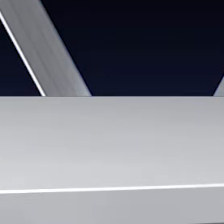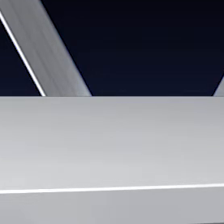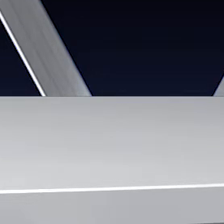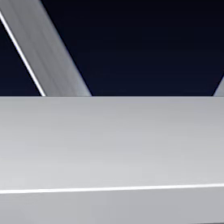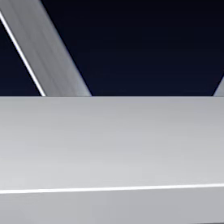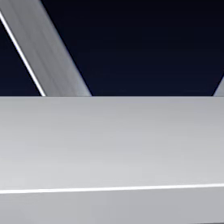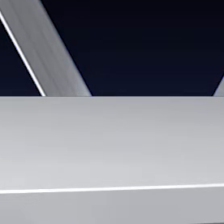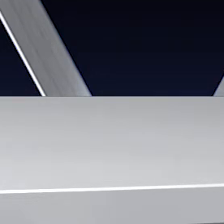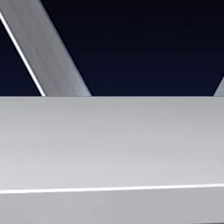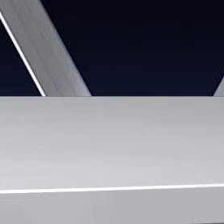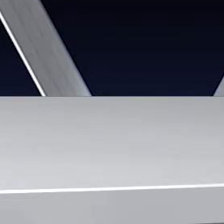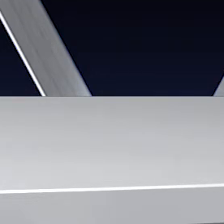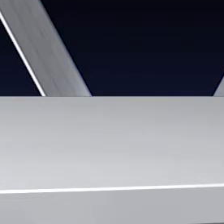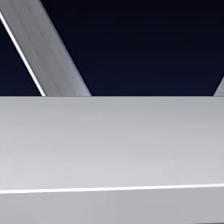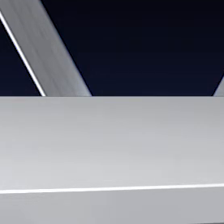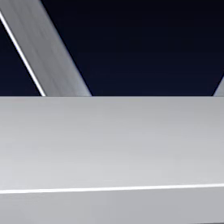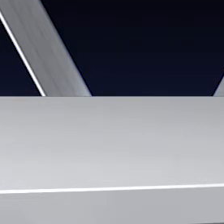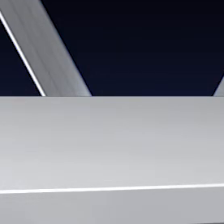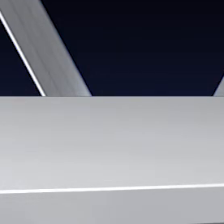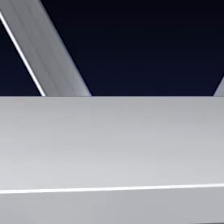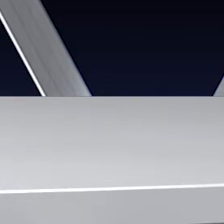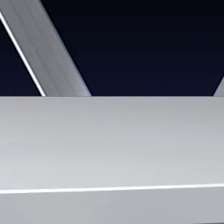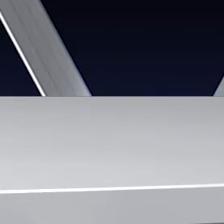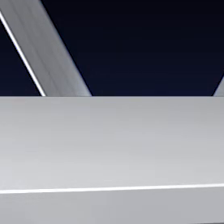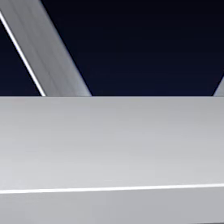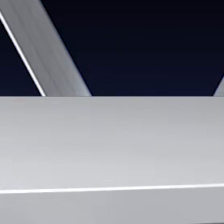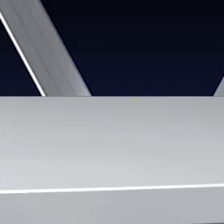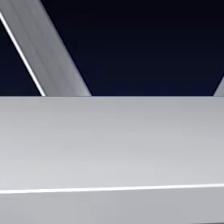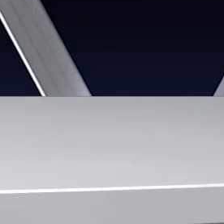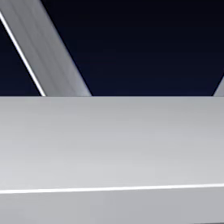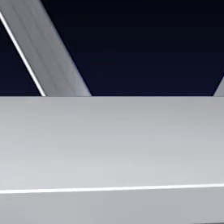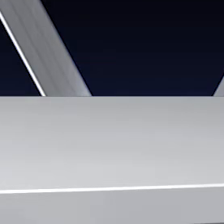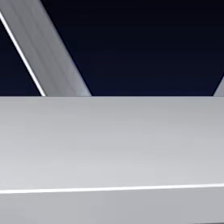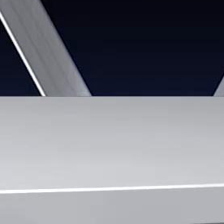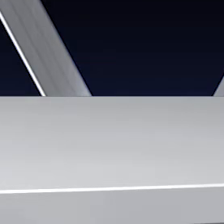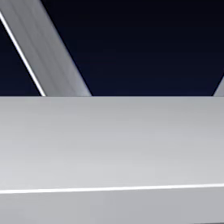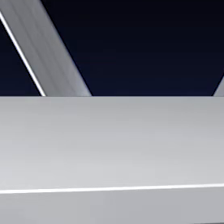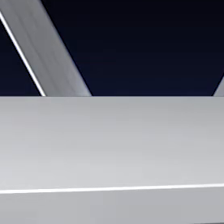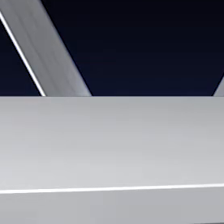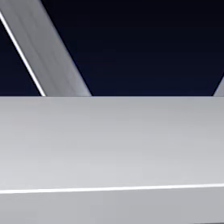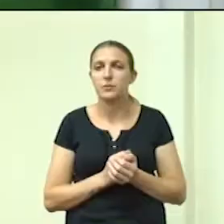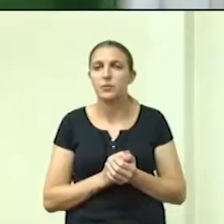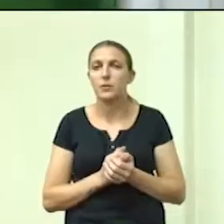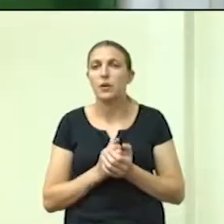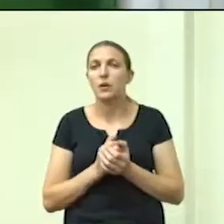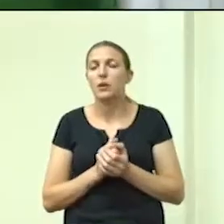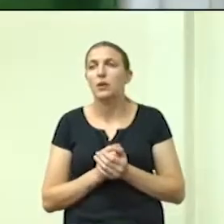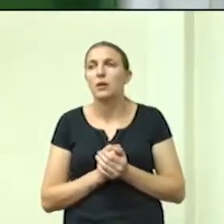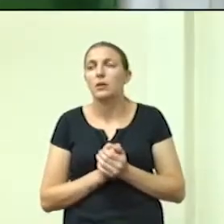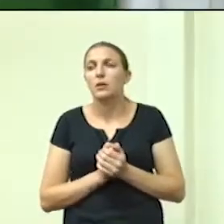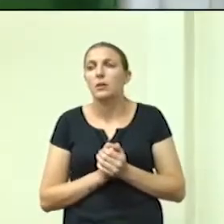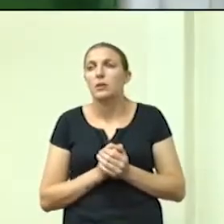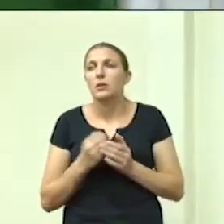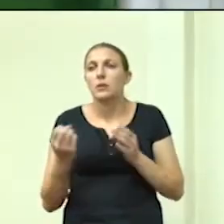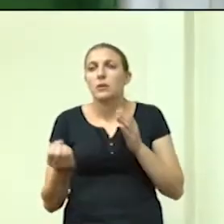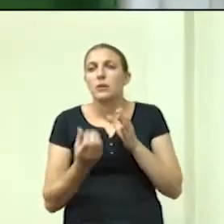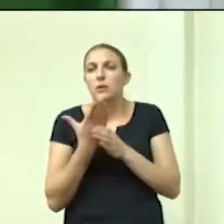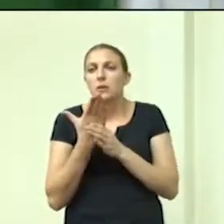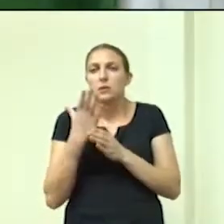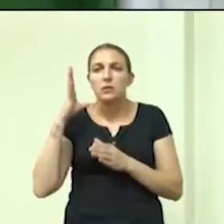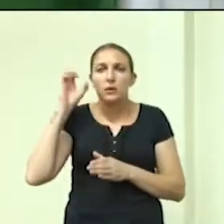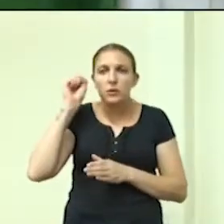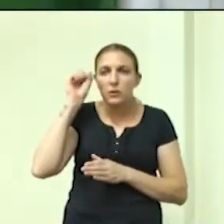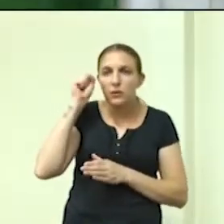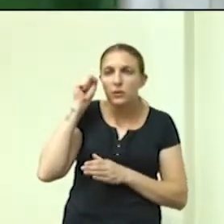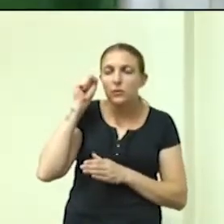foi aprovado com 8 votos favoráveis, 6 contrários e 2 abstenções. A criação de uma ouvidoria